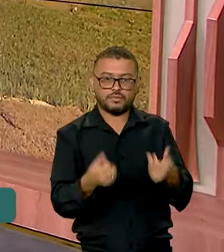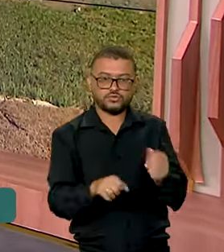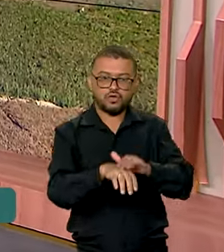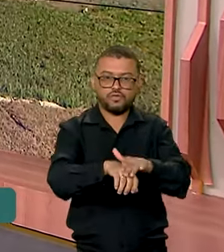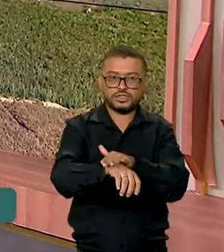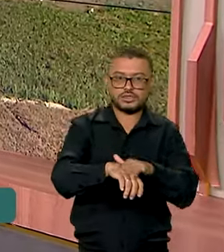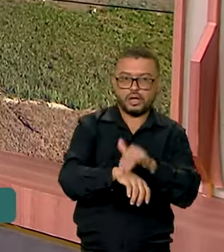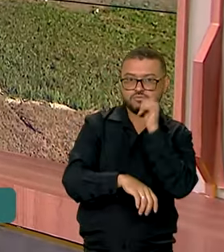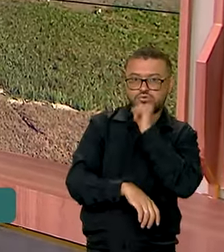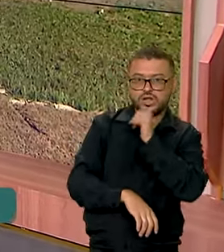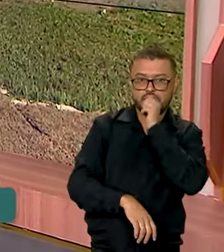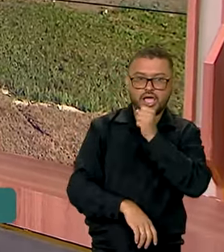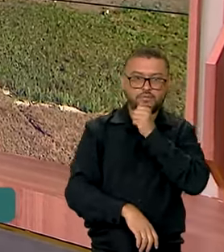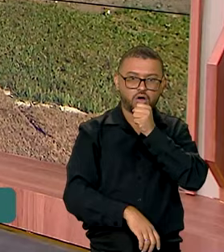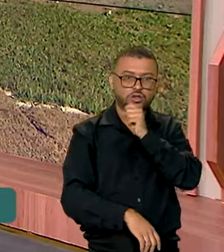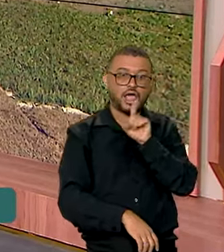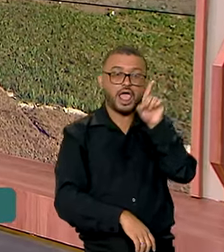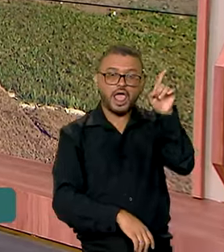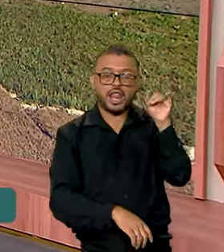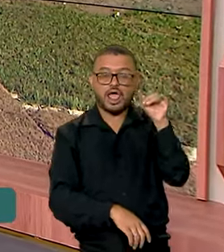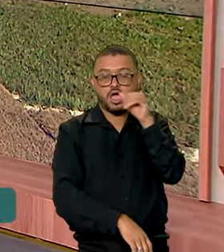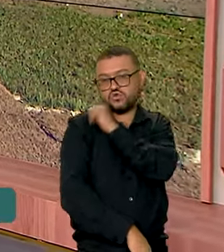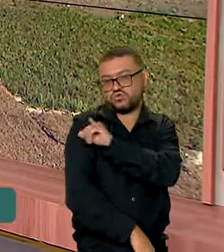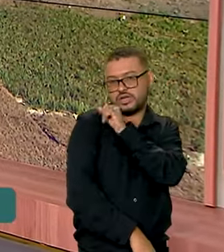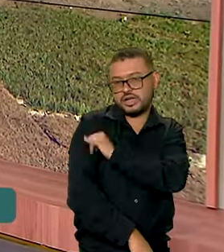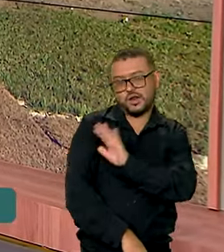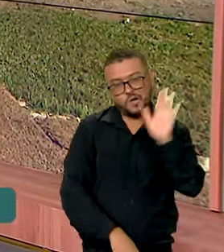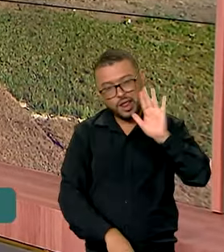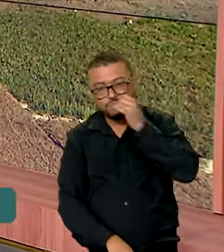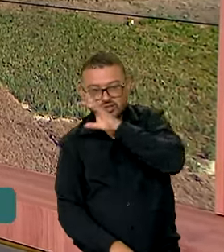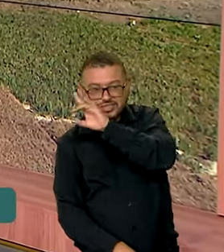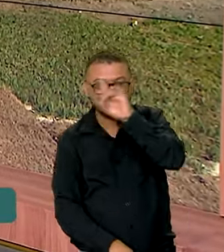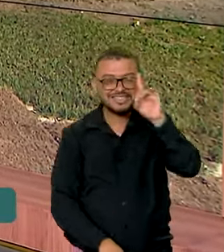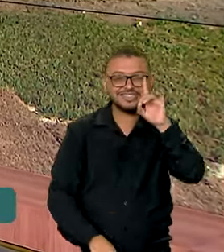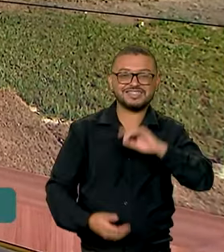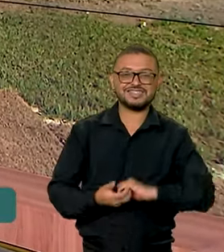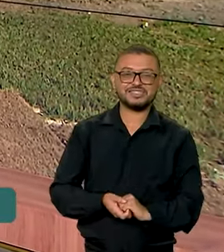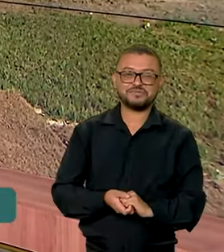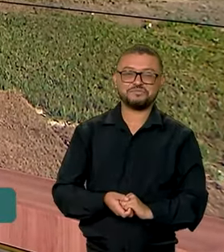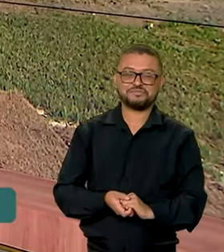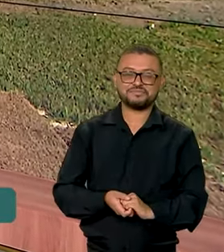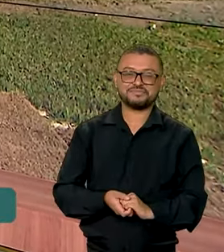conversar com Flávia Grossi, ela que está no Rio de Janeiro. Bom dia, Flávia.